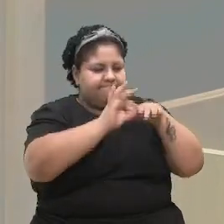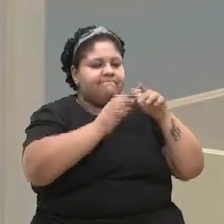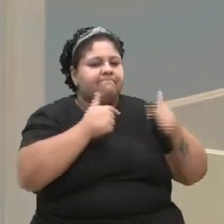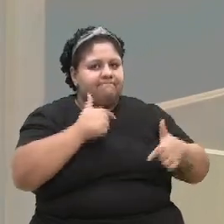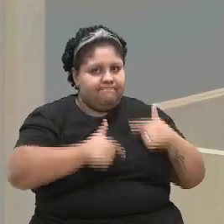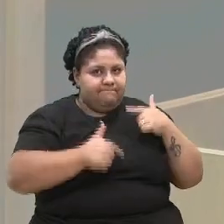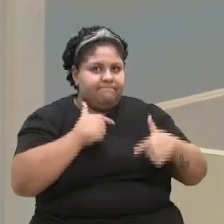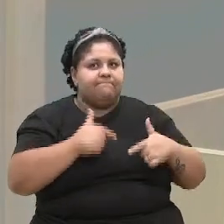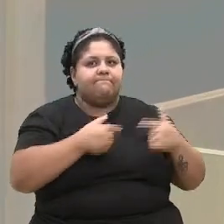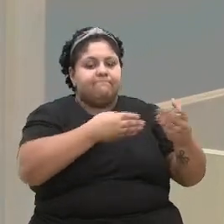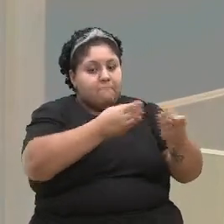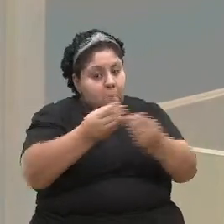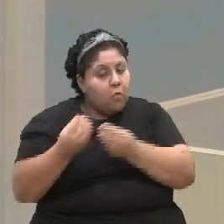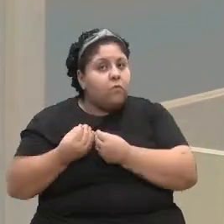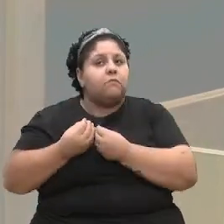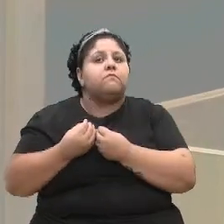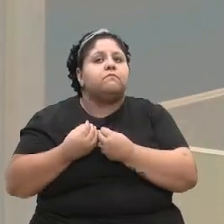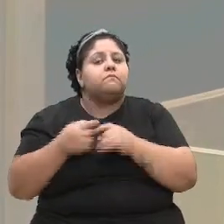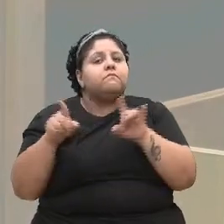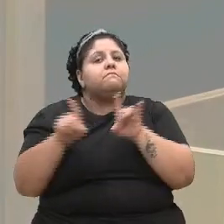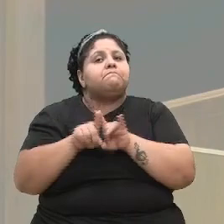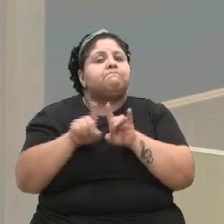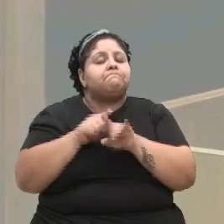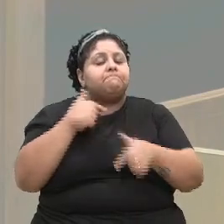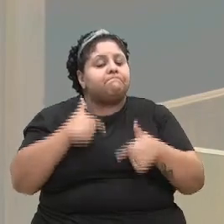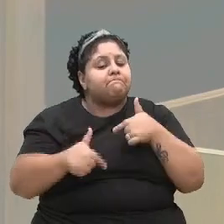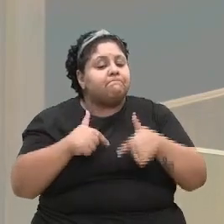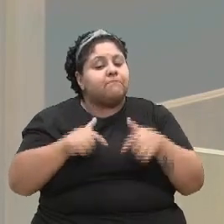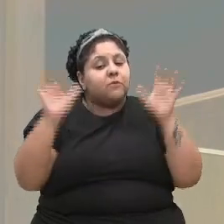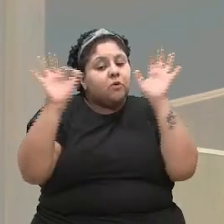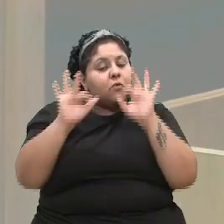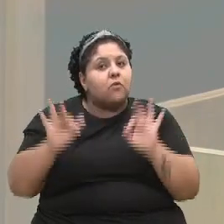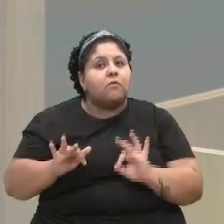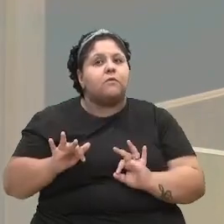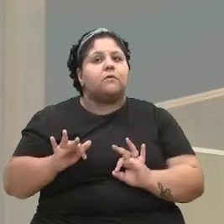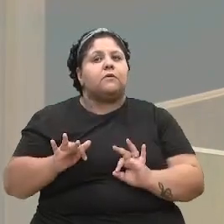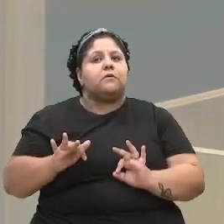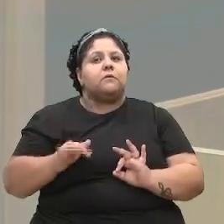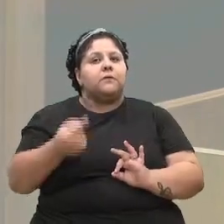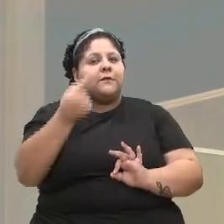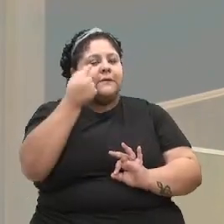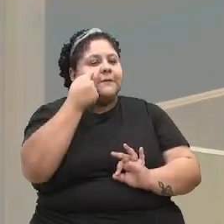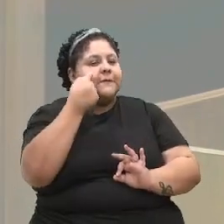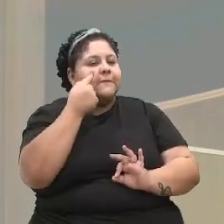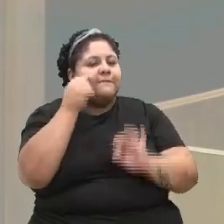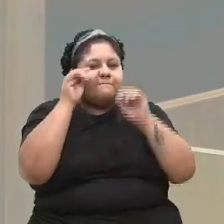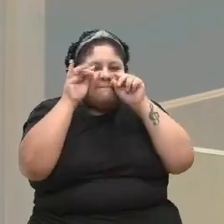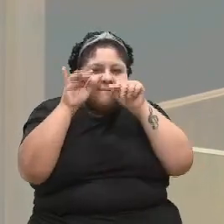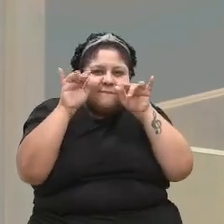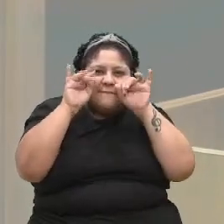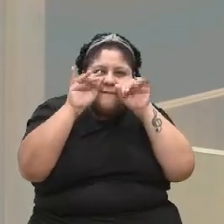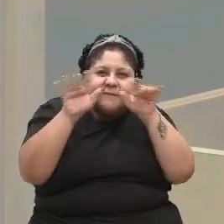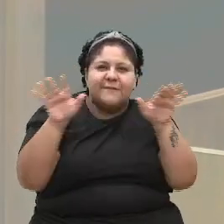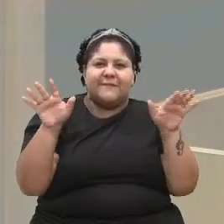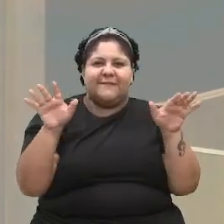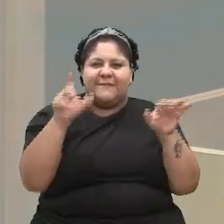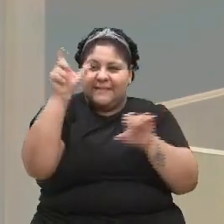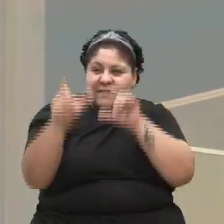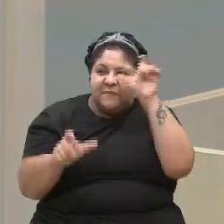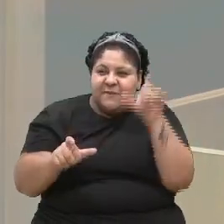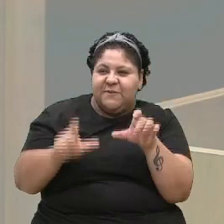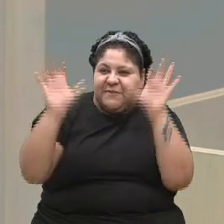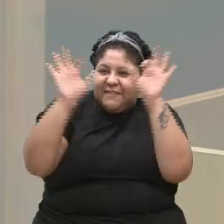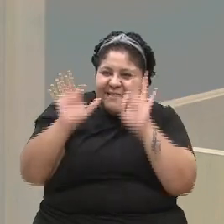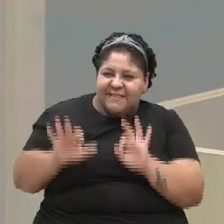trabalharam, e foram muitas, também trabalharam com alegria, se via no olho, nos olhos dessas pessoas,